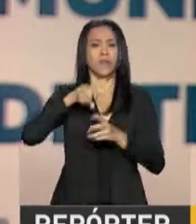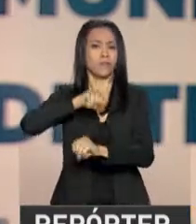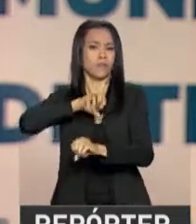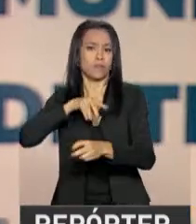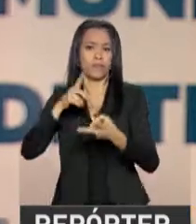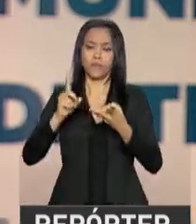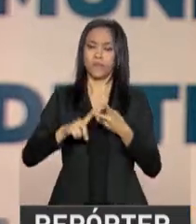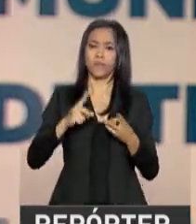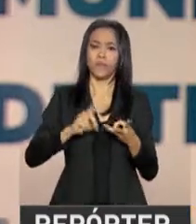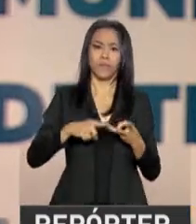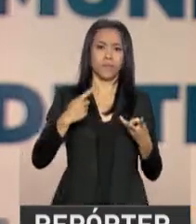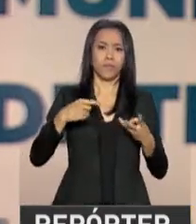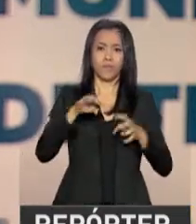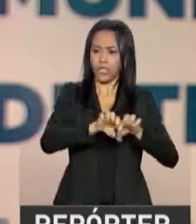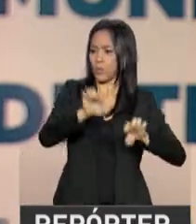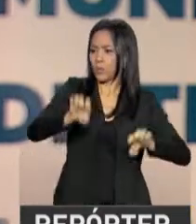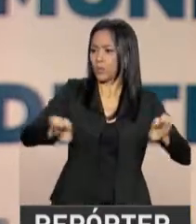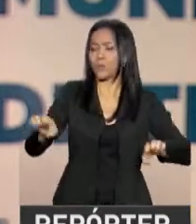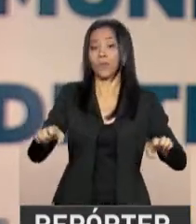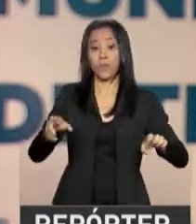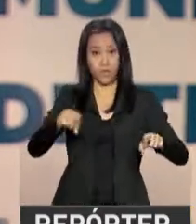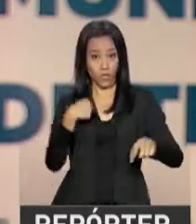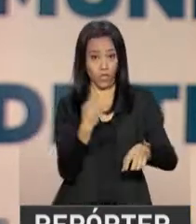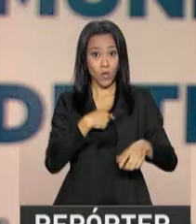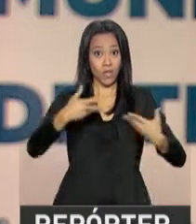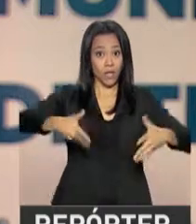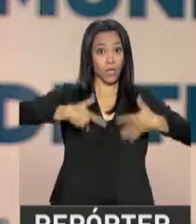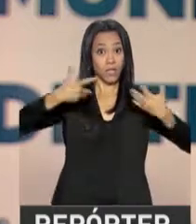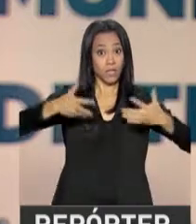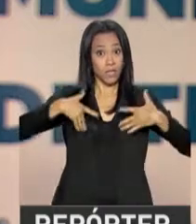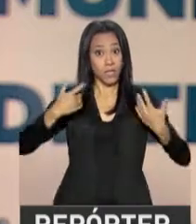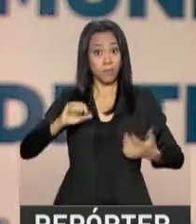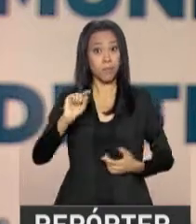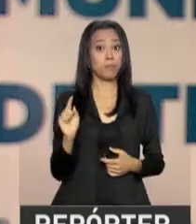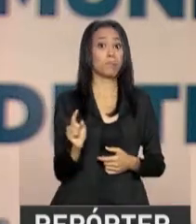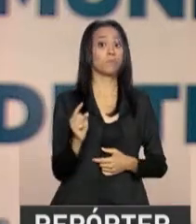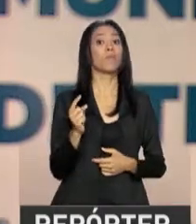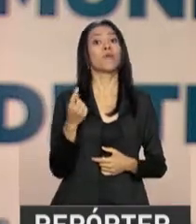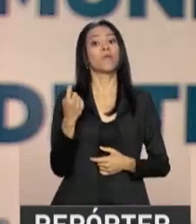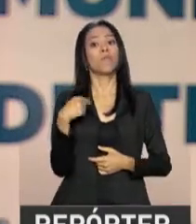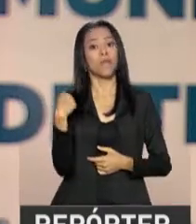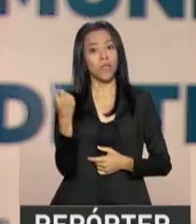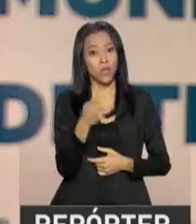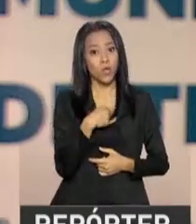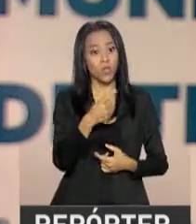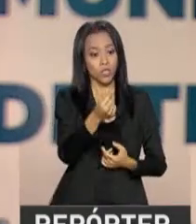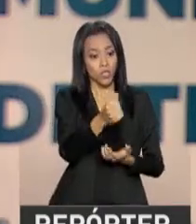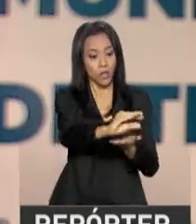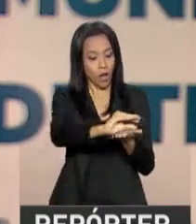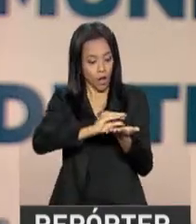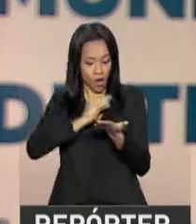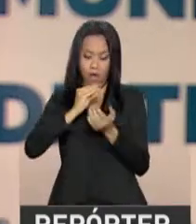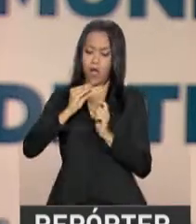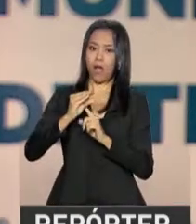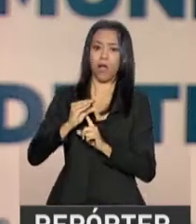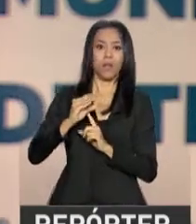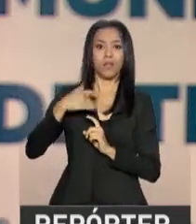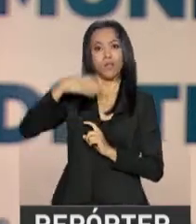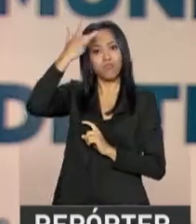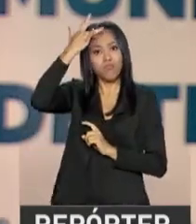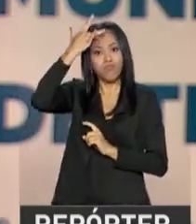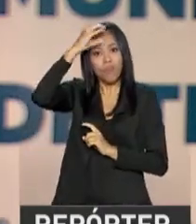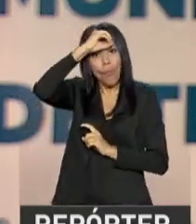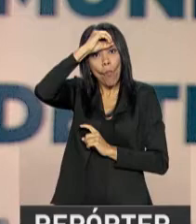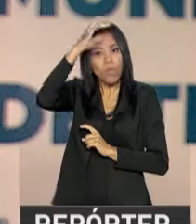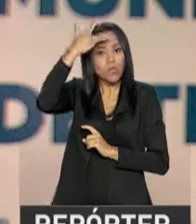de trânsito e nós tivemos a grande alegria na primeira recebe remessa de recuperação desses recursos que a cidade não sabia que